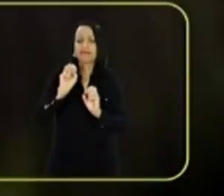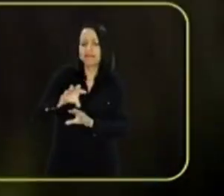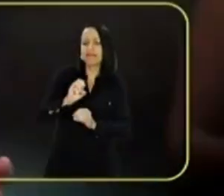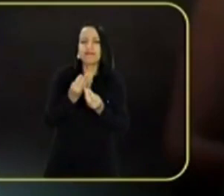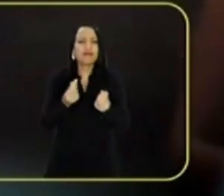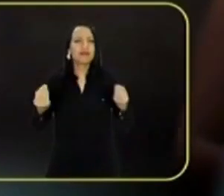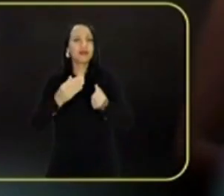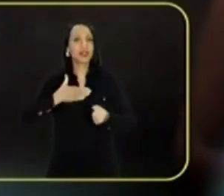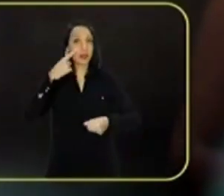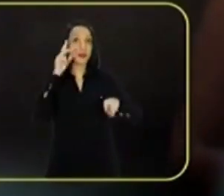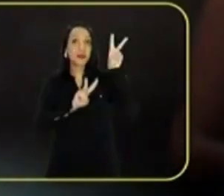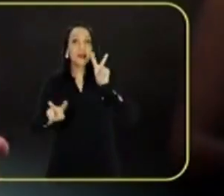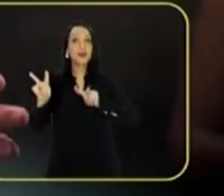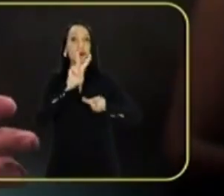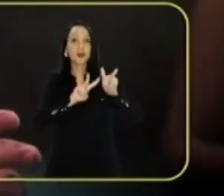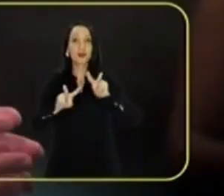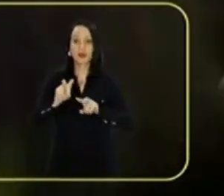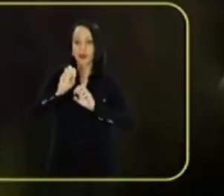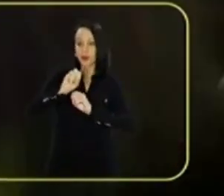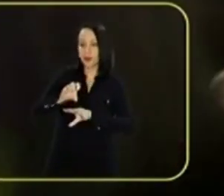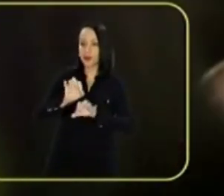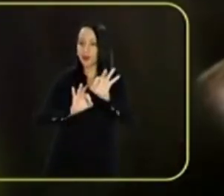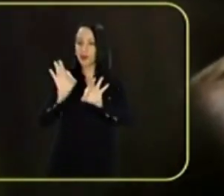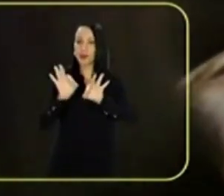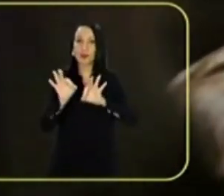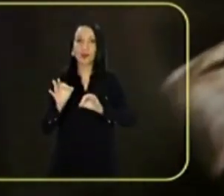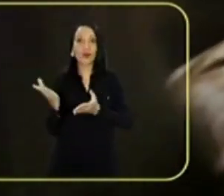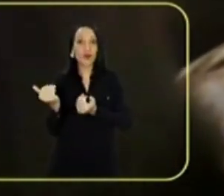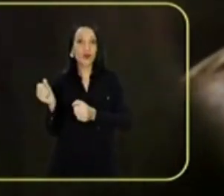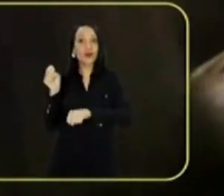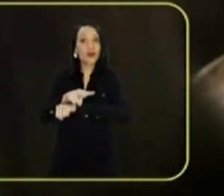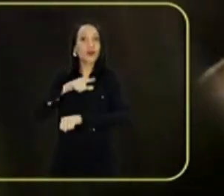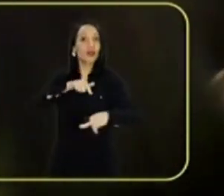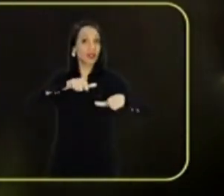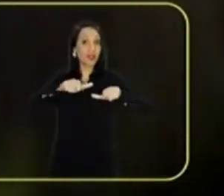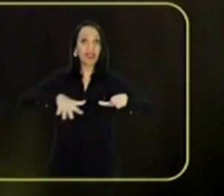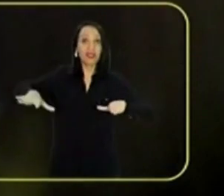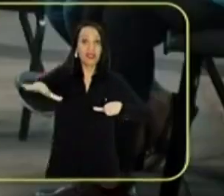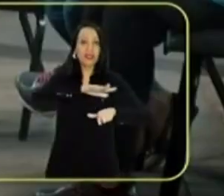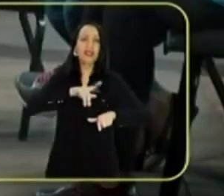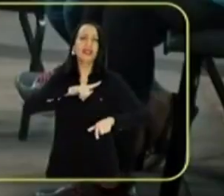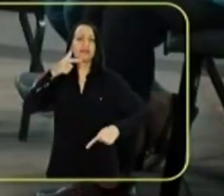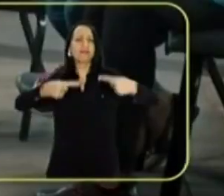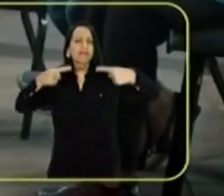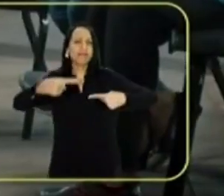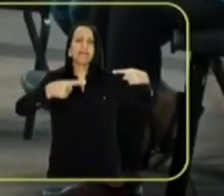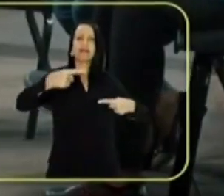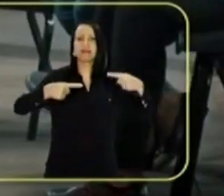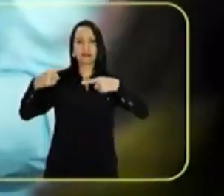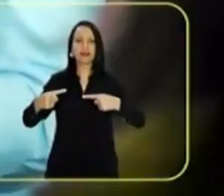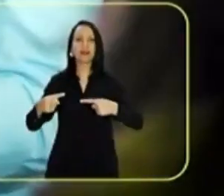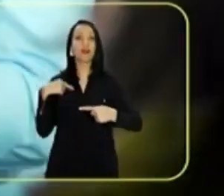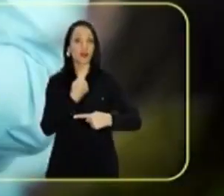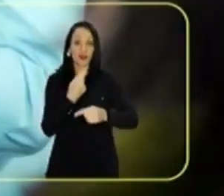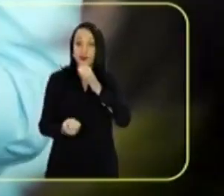visão? É aquela que a gente prepara o jovem para esse mercado de trabalho que é cada vez mais competitivo. É por isso que a gente está criando um